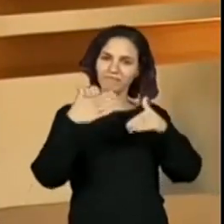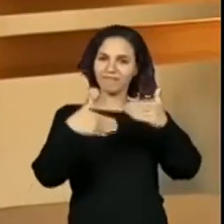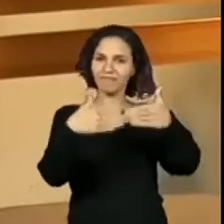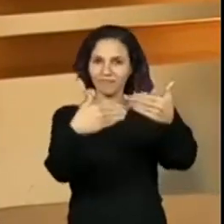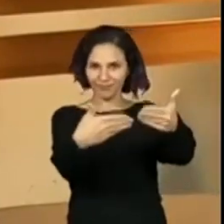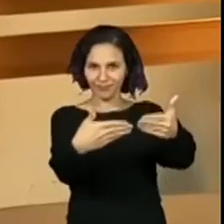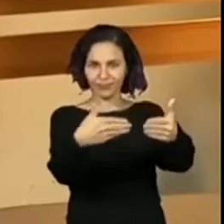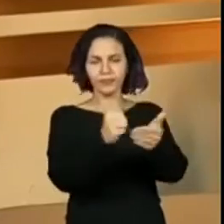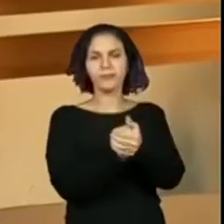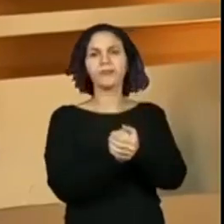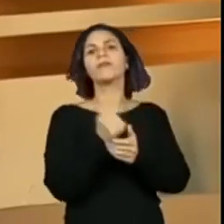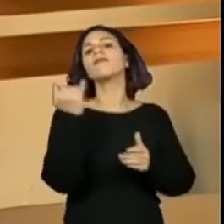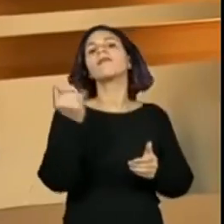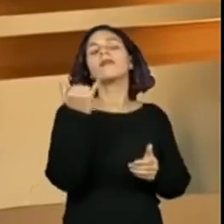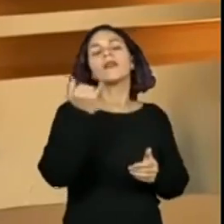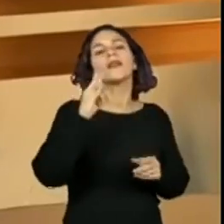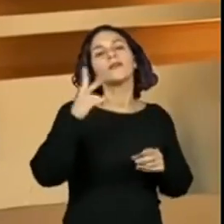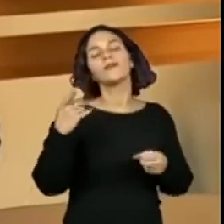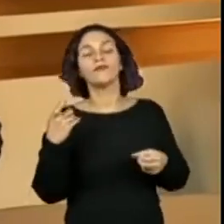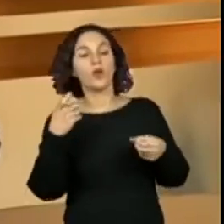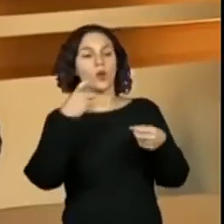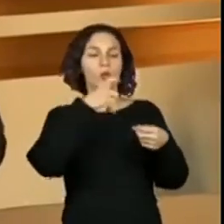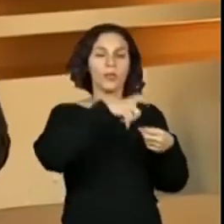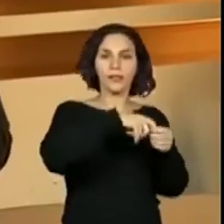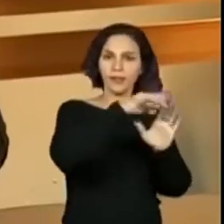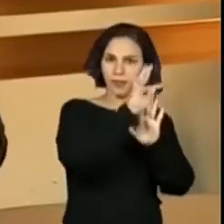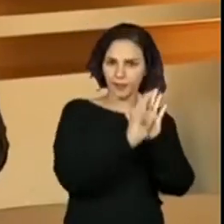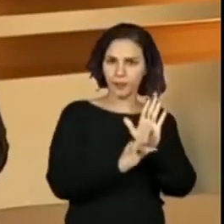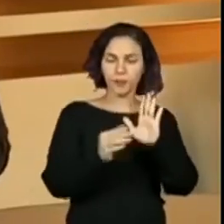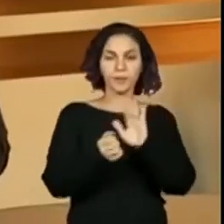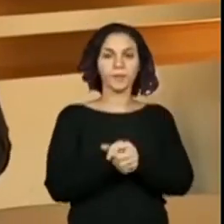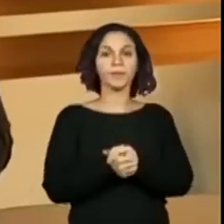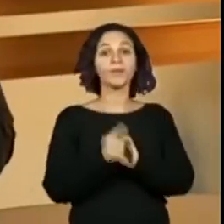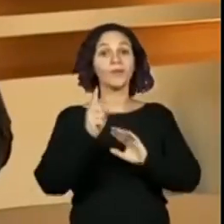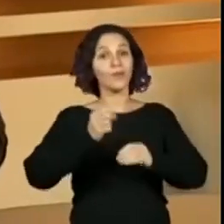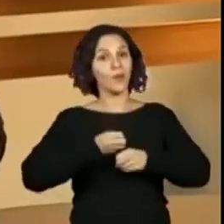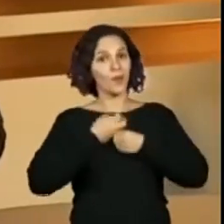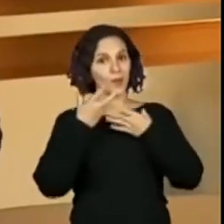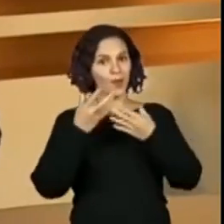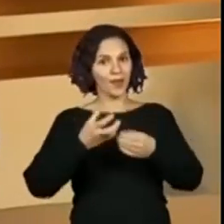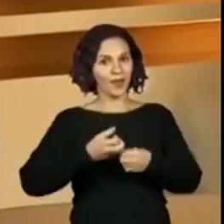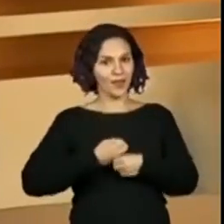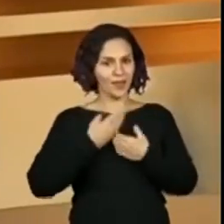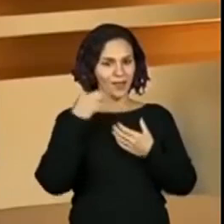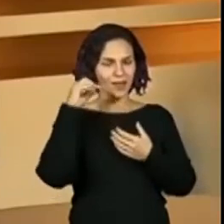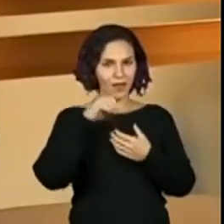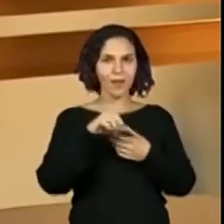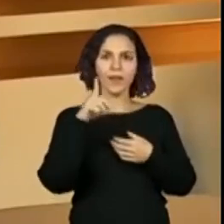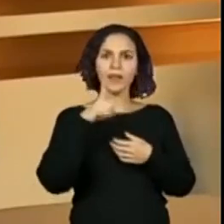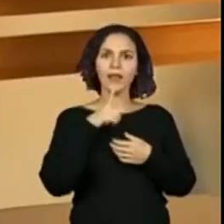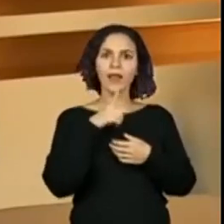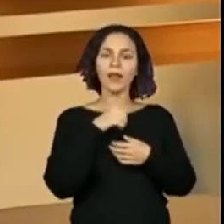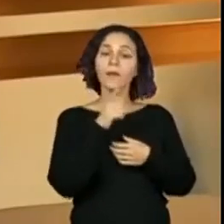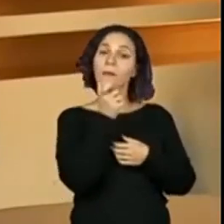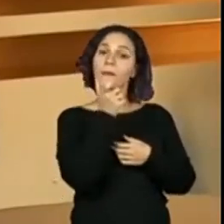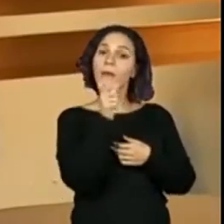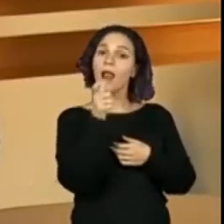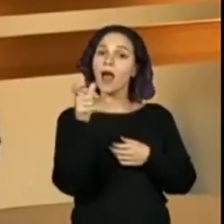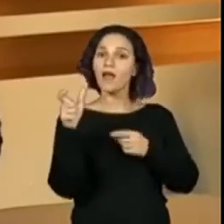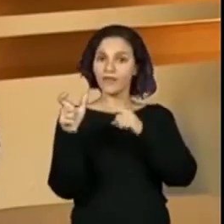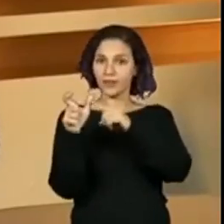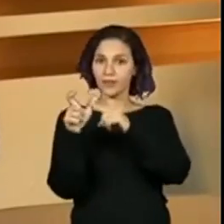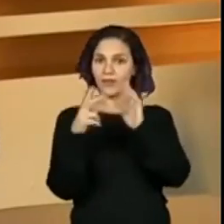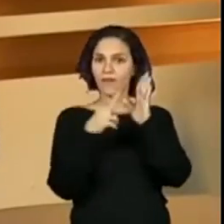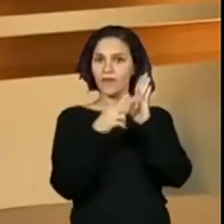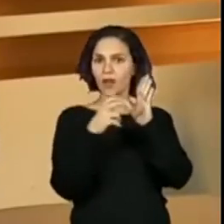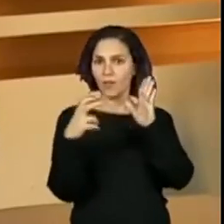muito importante sempre retomarmos. No poema, iremos trabalhar expressões vocabulares, palavras,